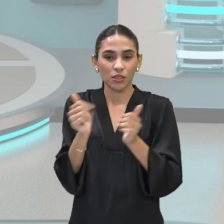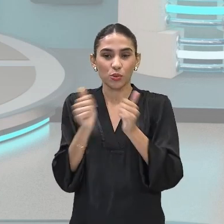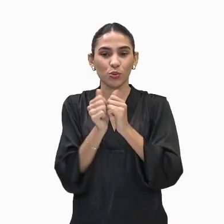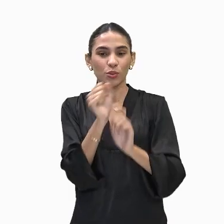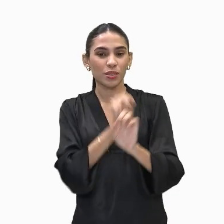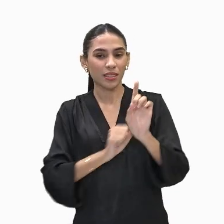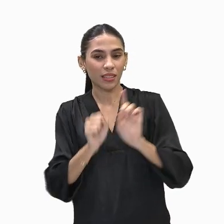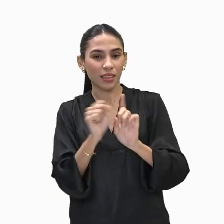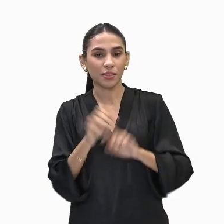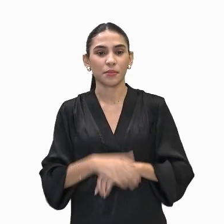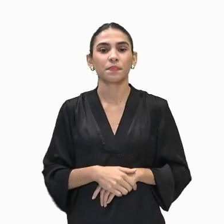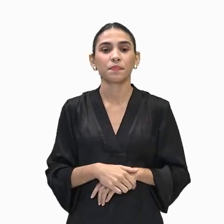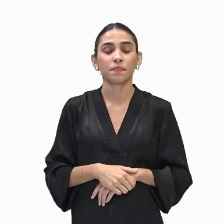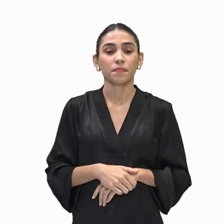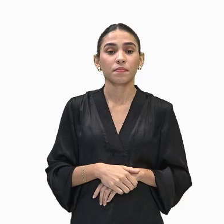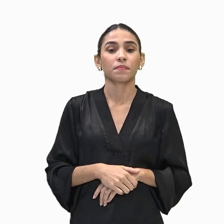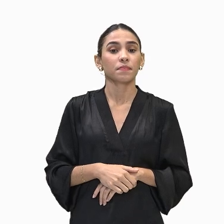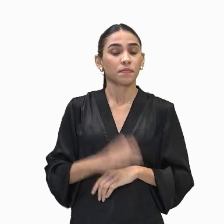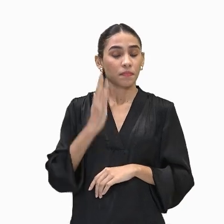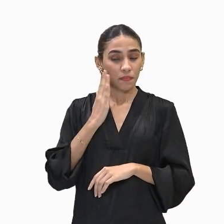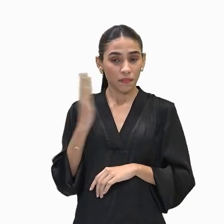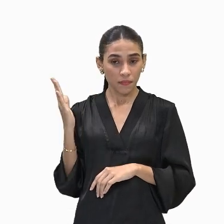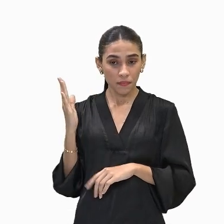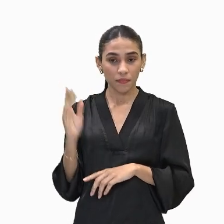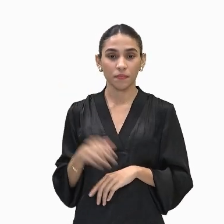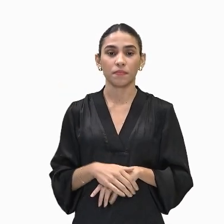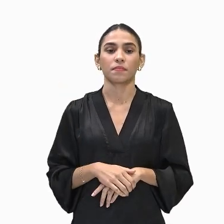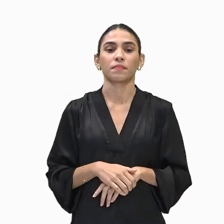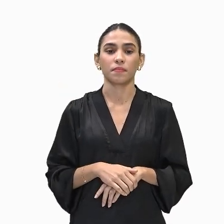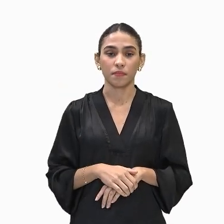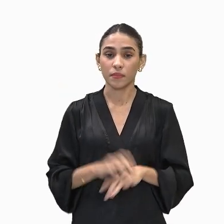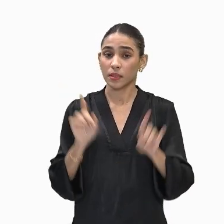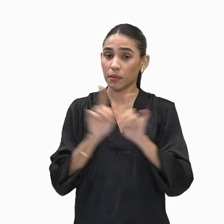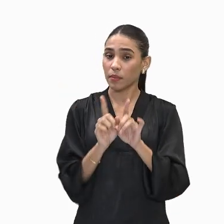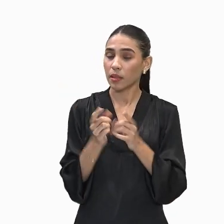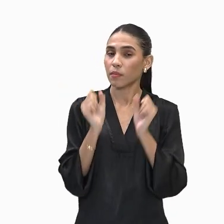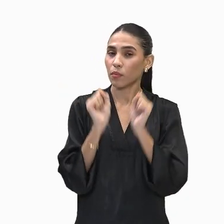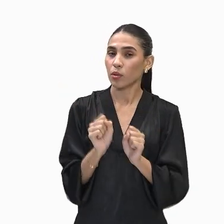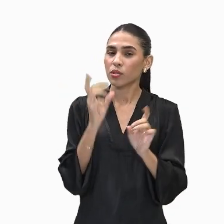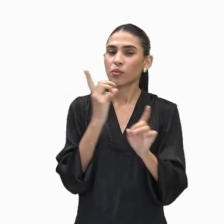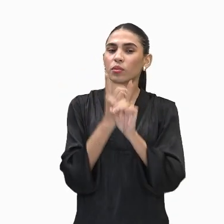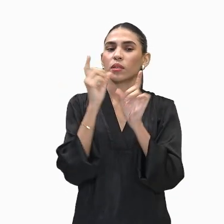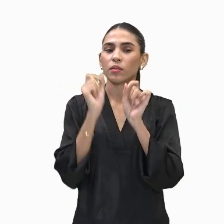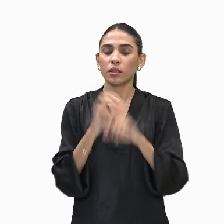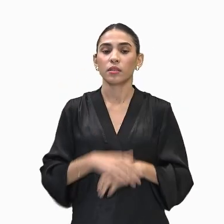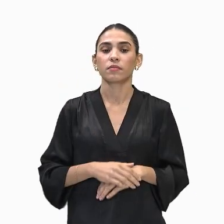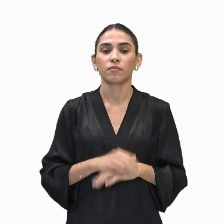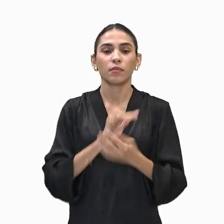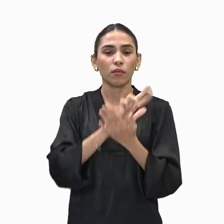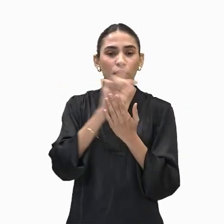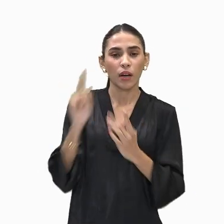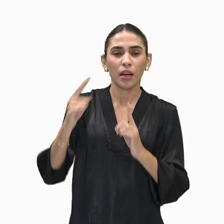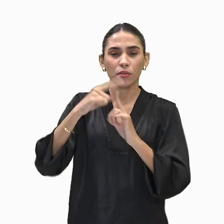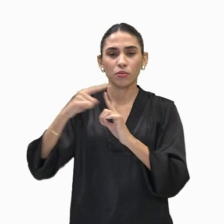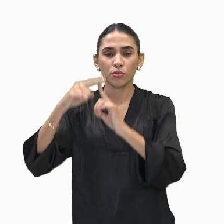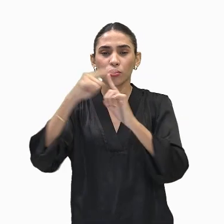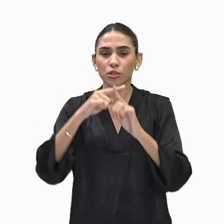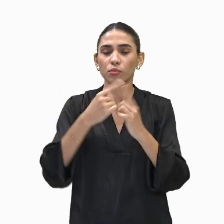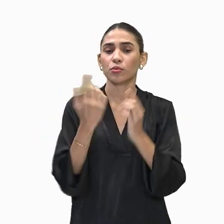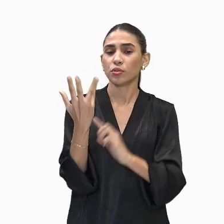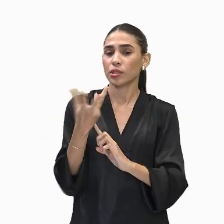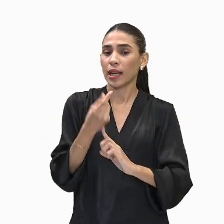sociedade. E a gente tem as exposições contemporâneas, que nelas nós podemos encontrar projeções de